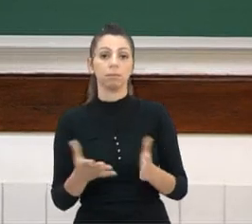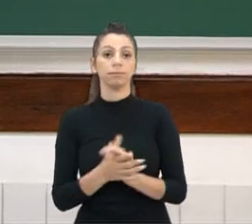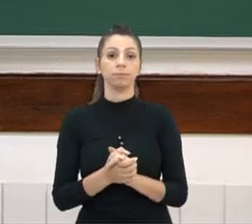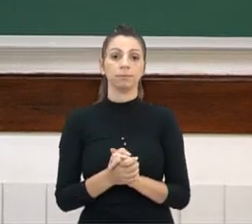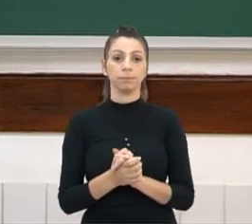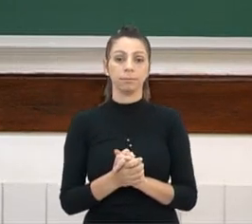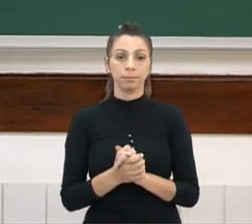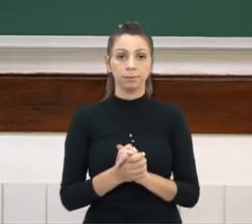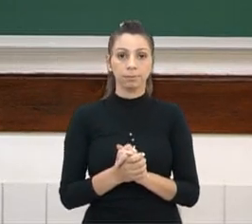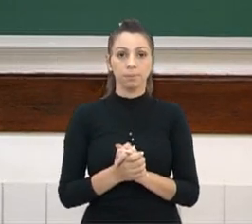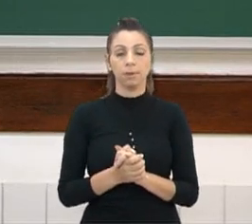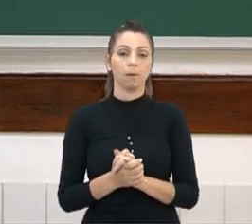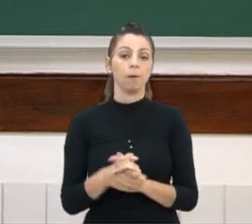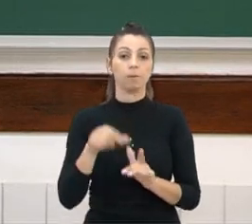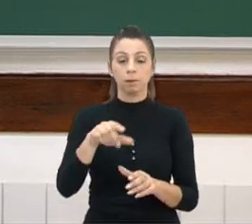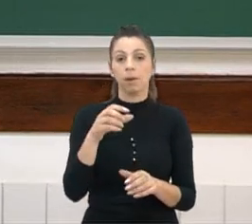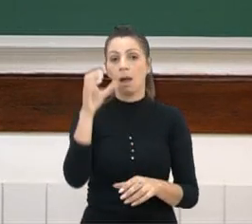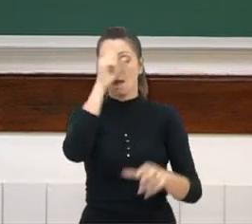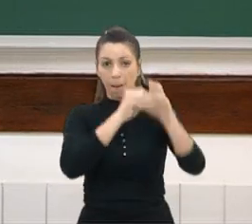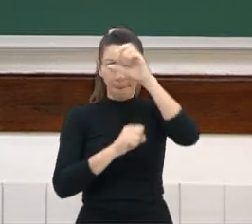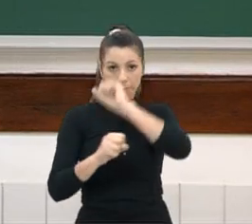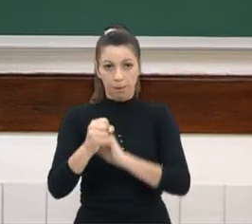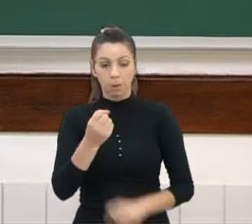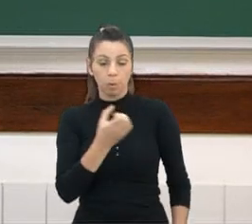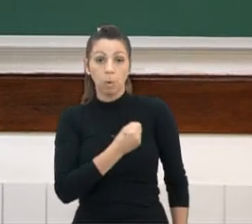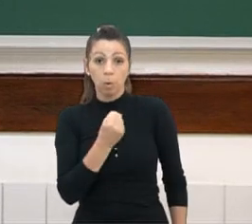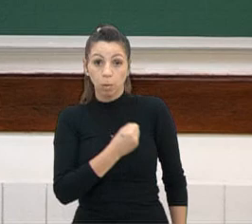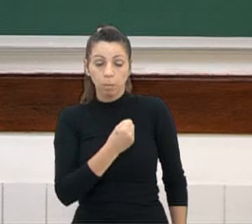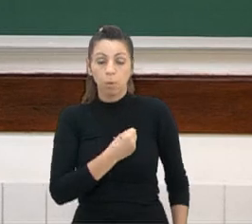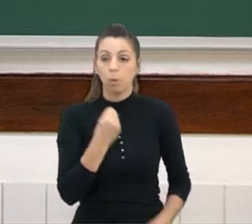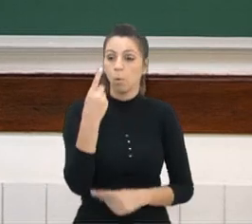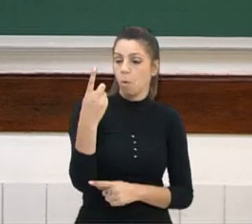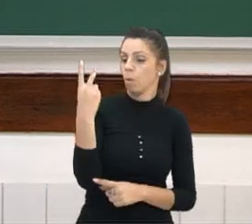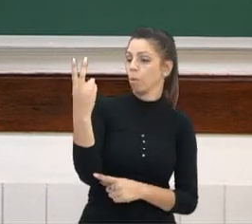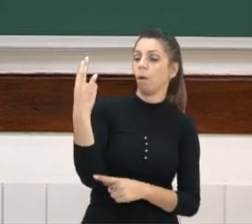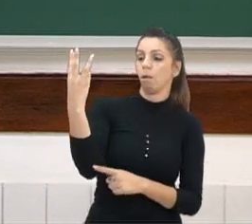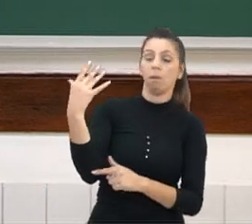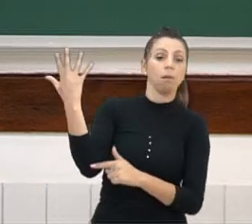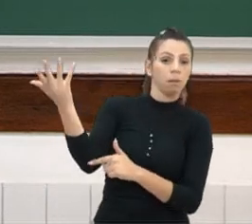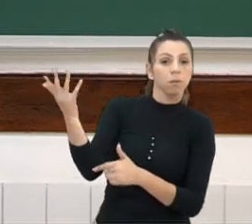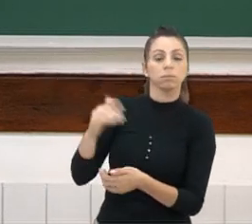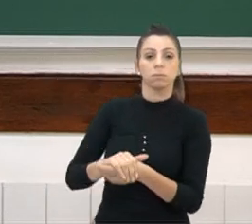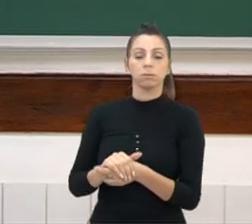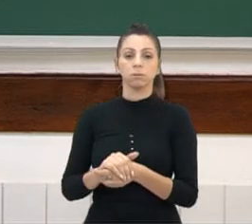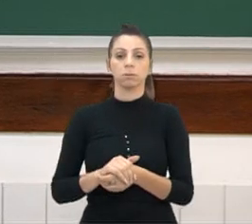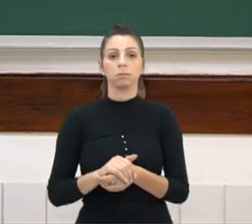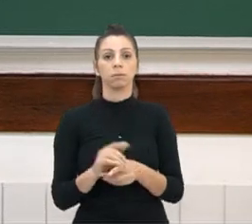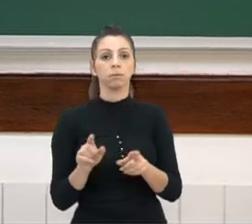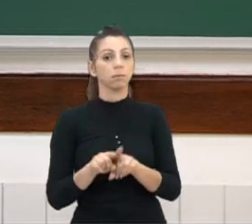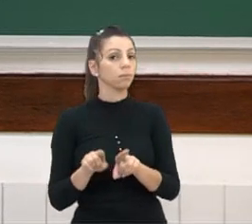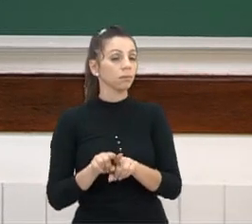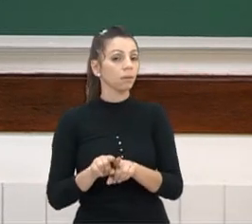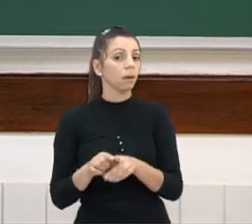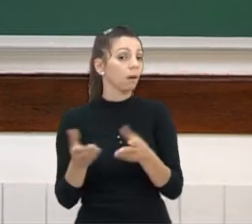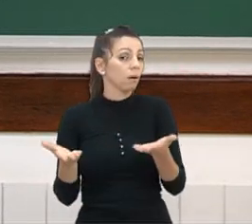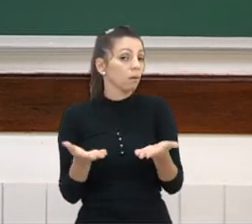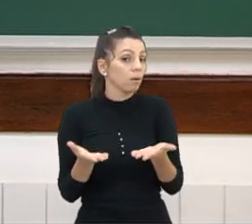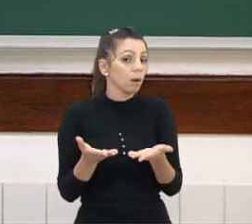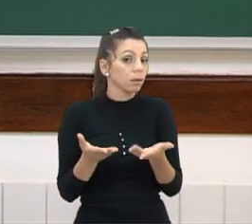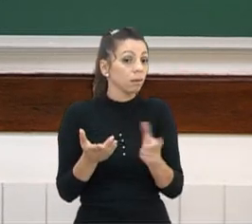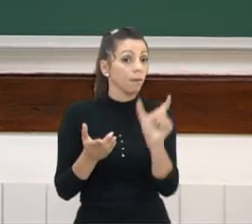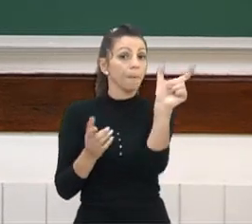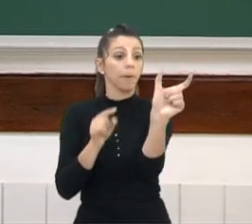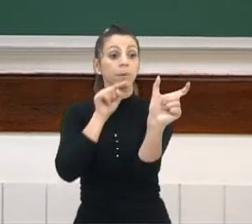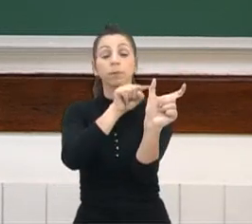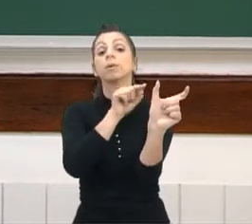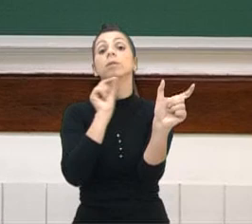aprendeu a operar com números, você contava nos dedos, você contava tampinha, contava vareta, enfim. Agora, monômio, a